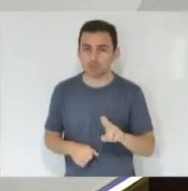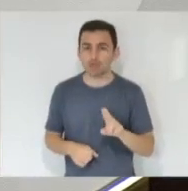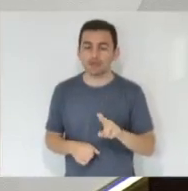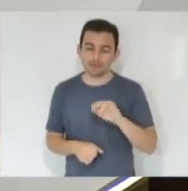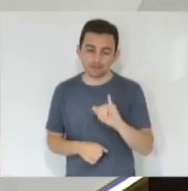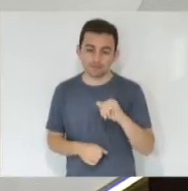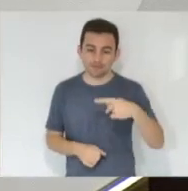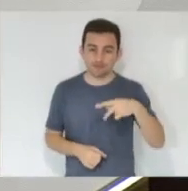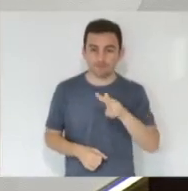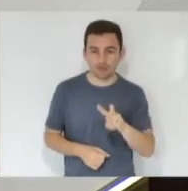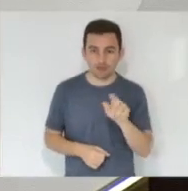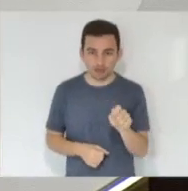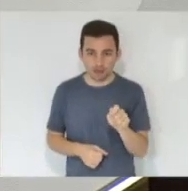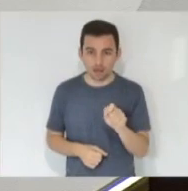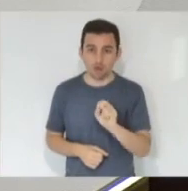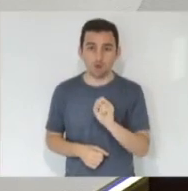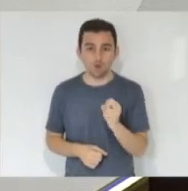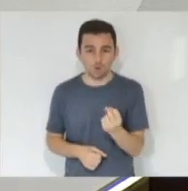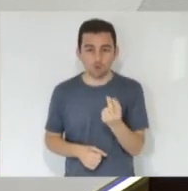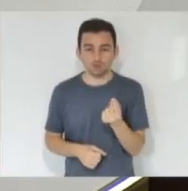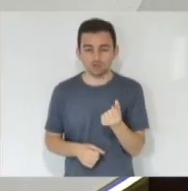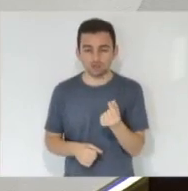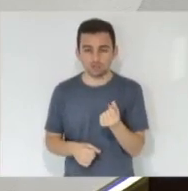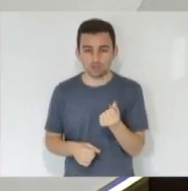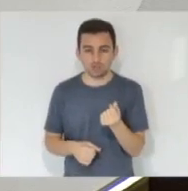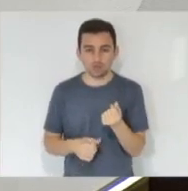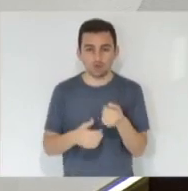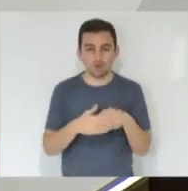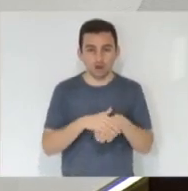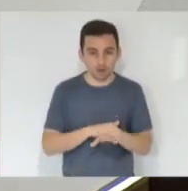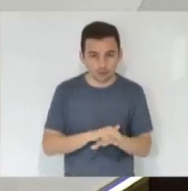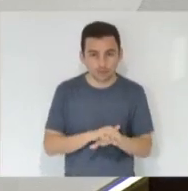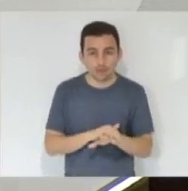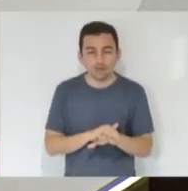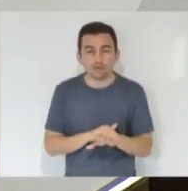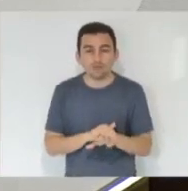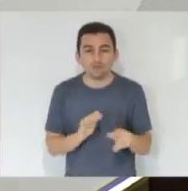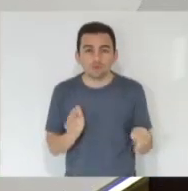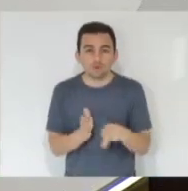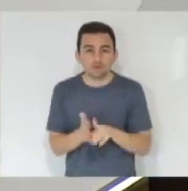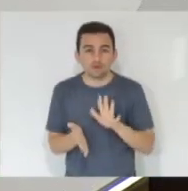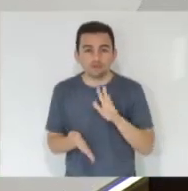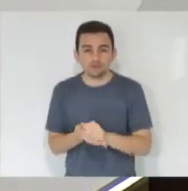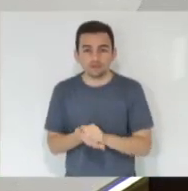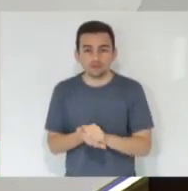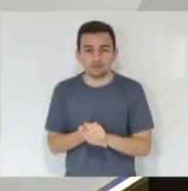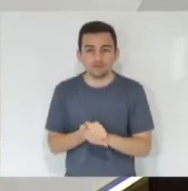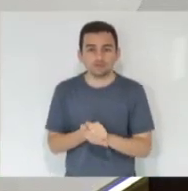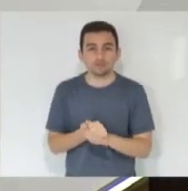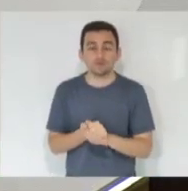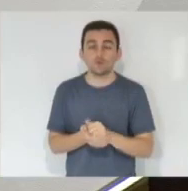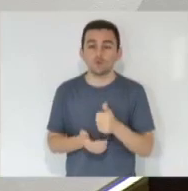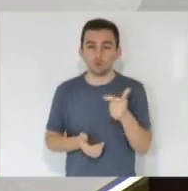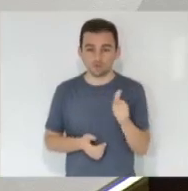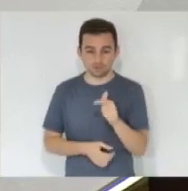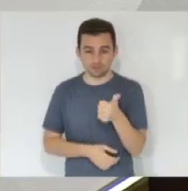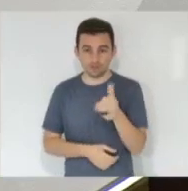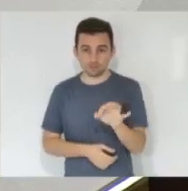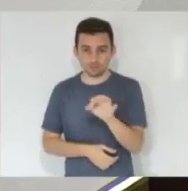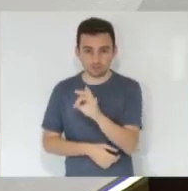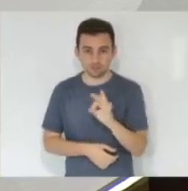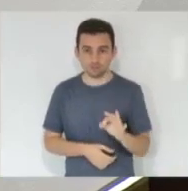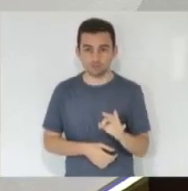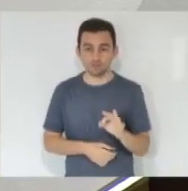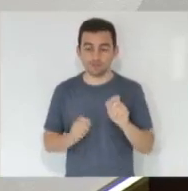IPVA ou depositado em conta bancária do cadastrado. Os outros 10%, a pessoa poderá